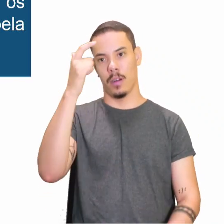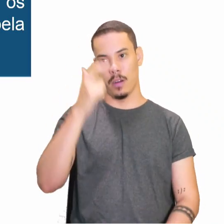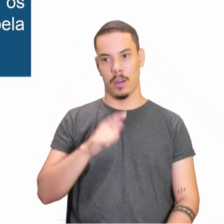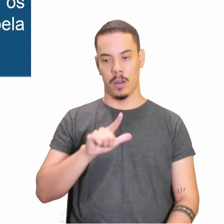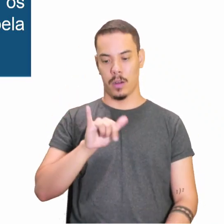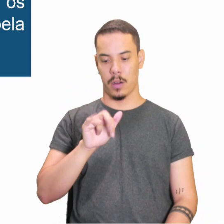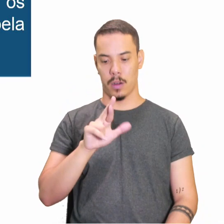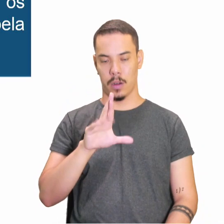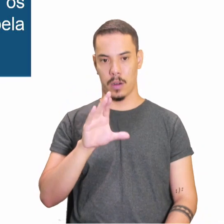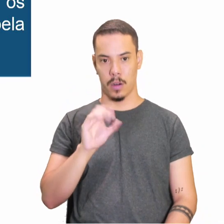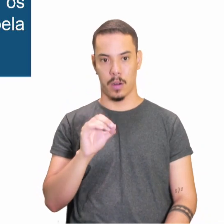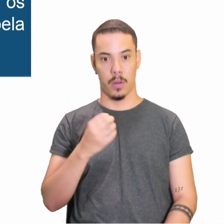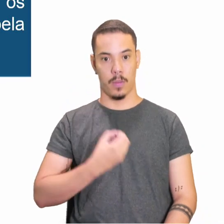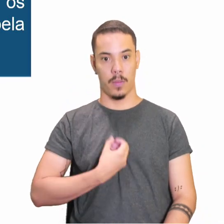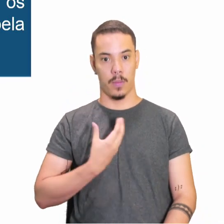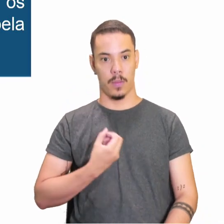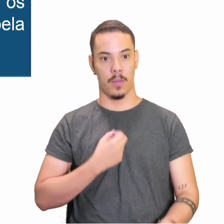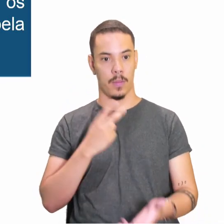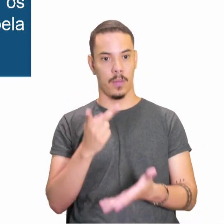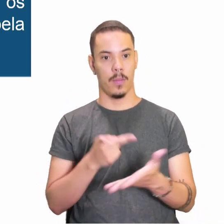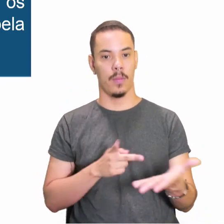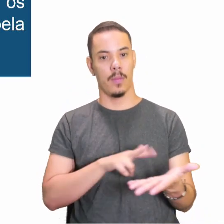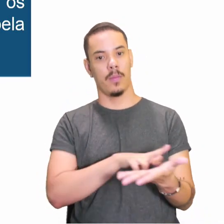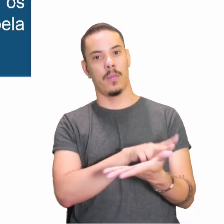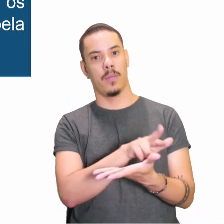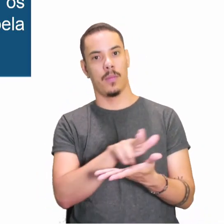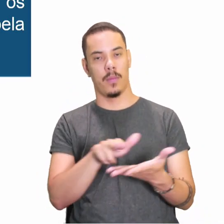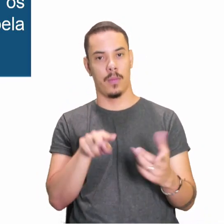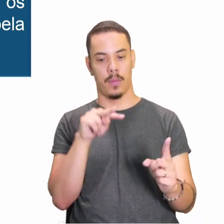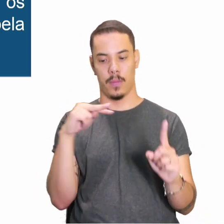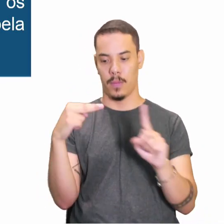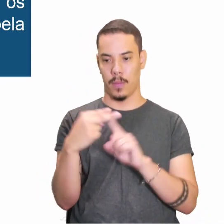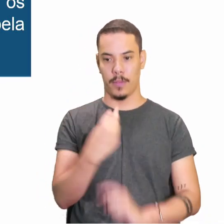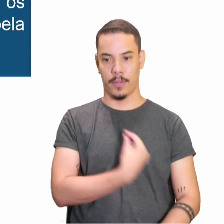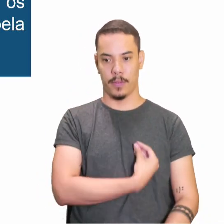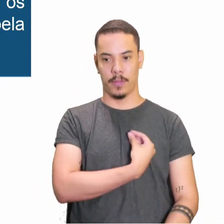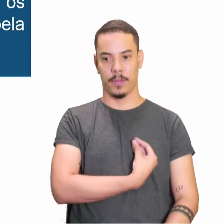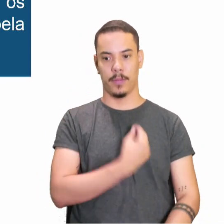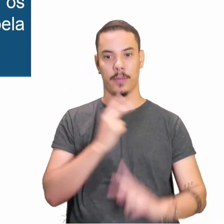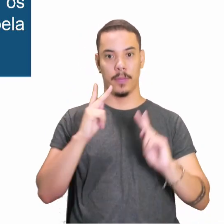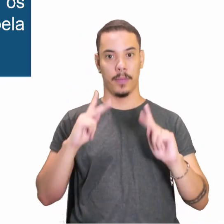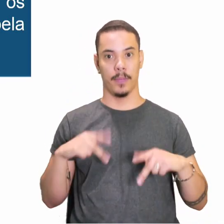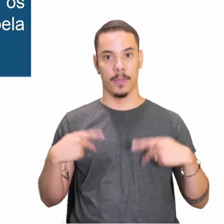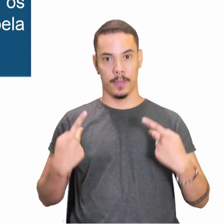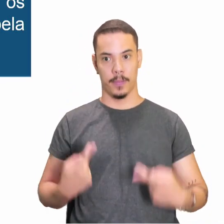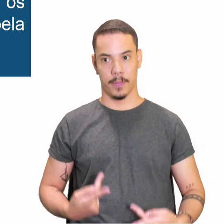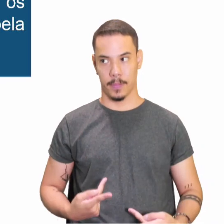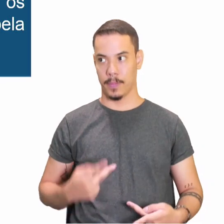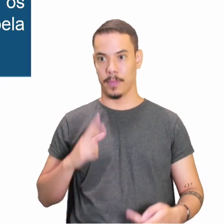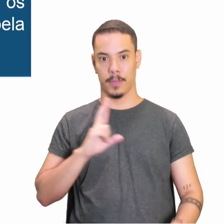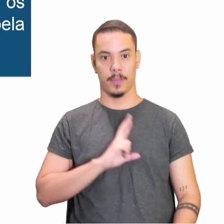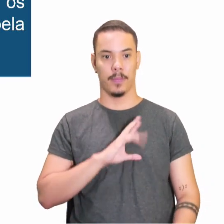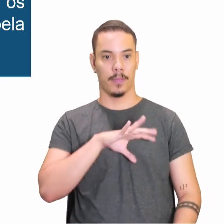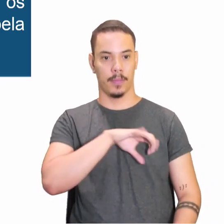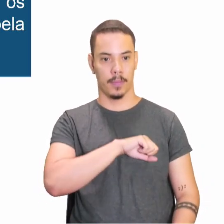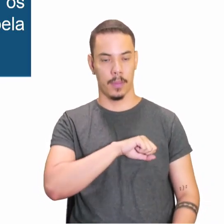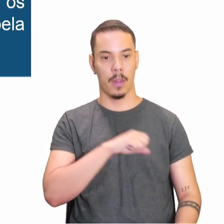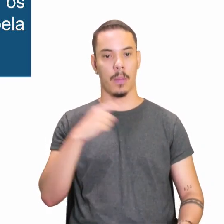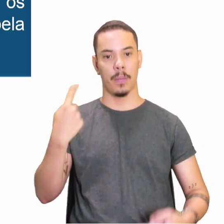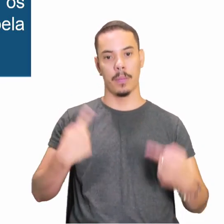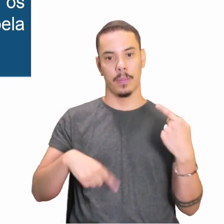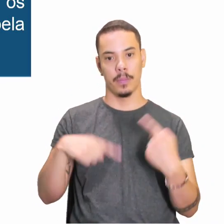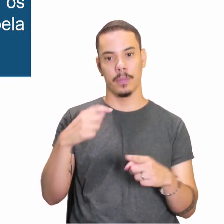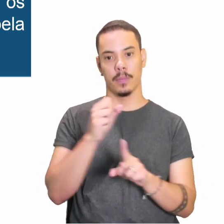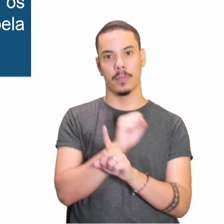nos poemas, a múltipla perspectiva da vida humana e social dos romances, a dimensão política e social